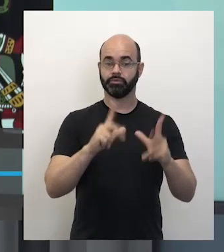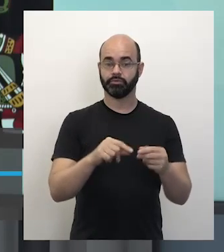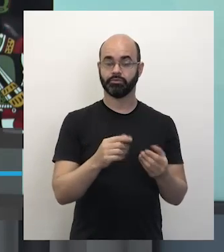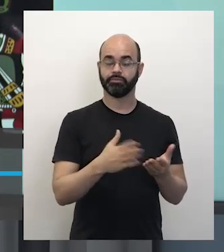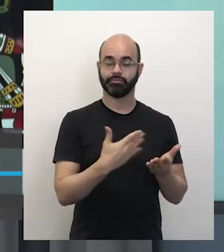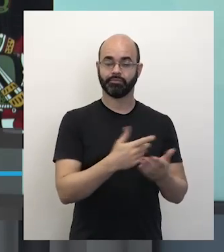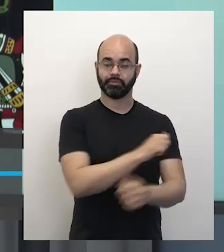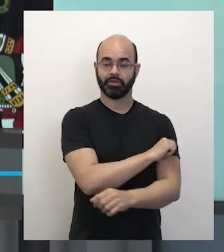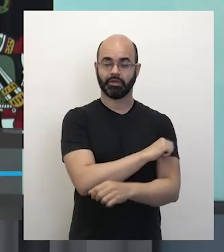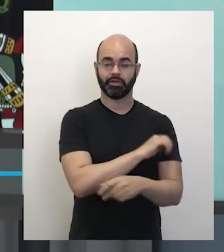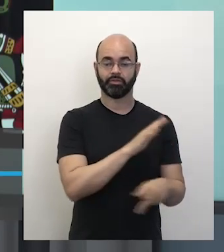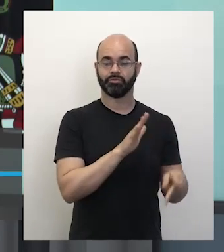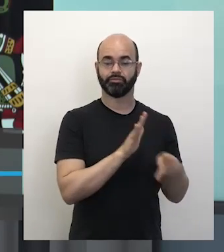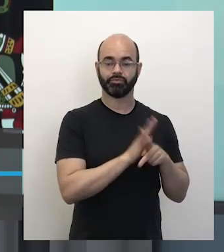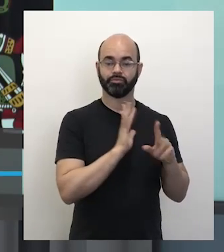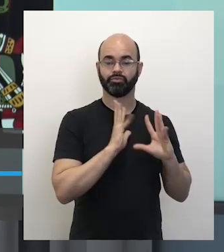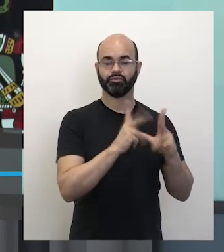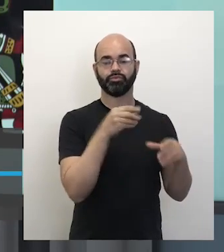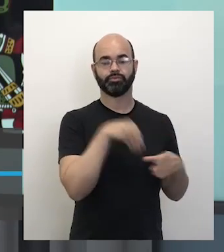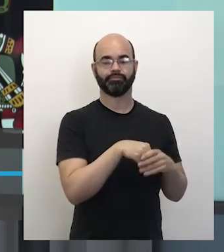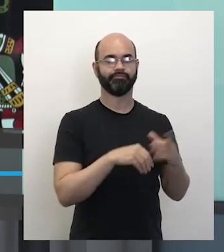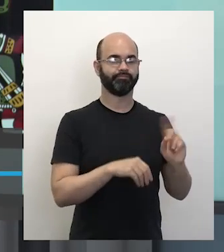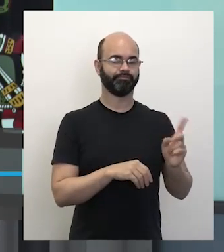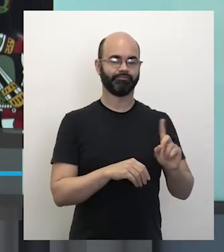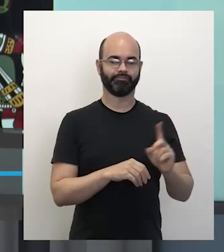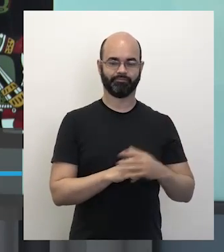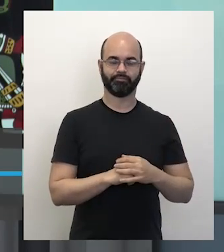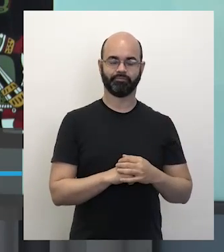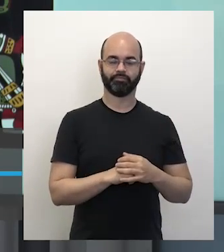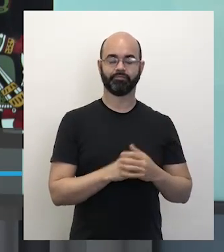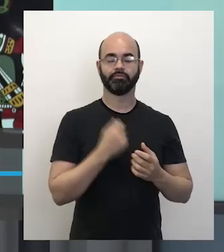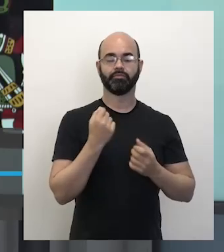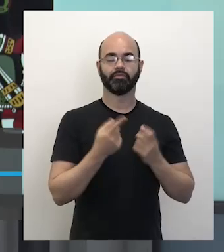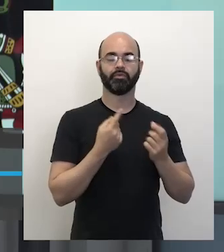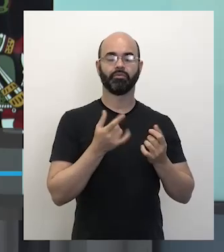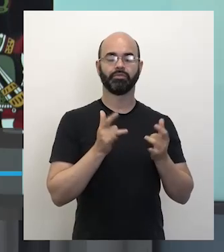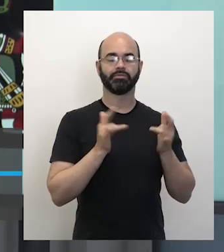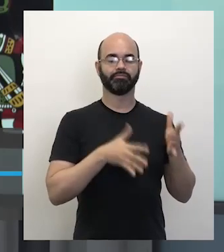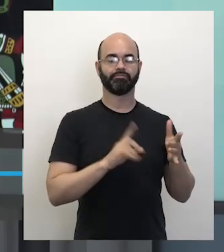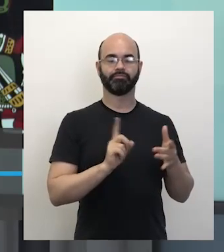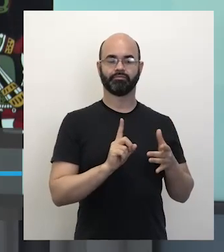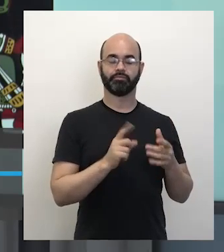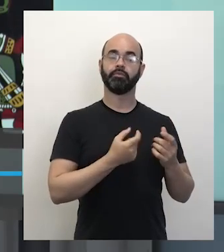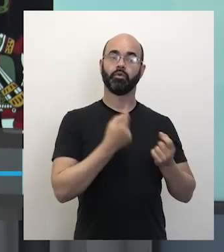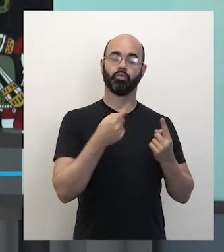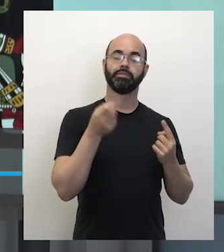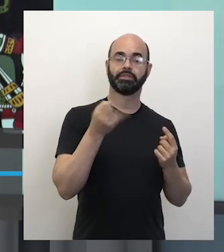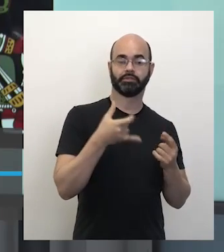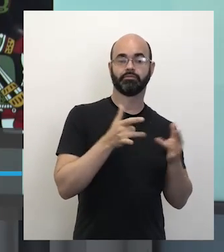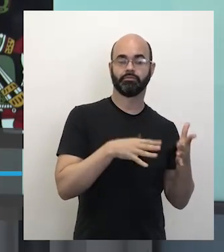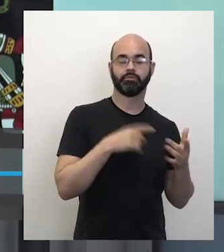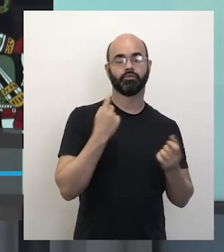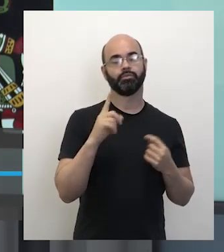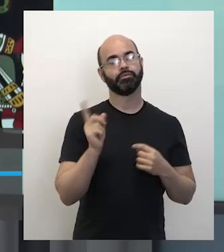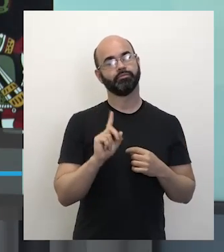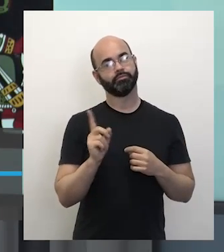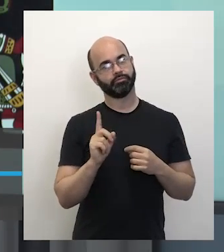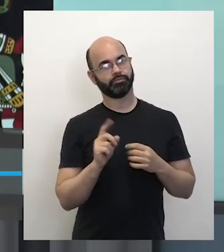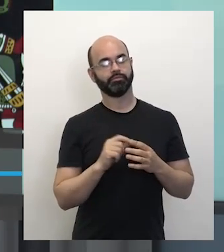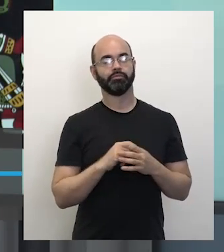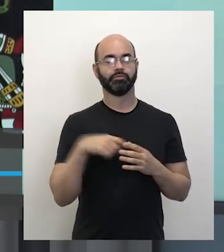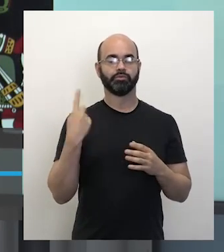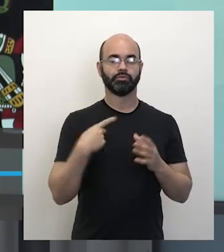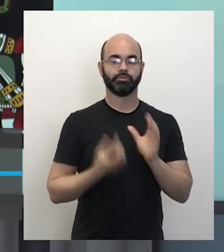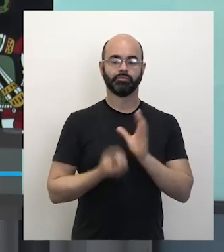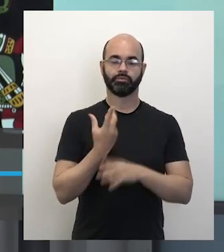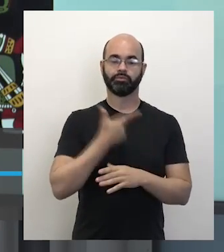aluno. E como você deve já ter visto o caderno do aluno, algumas atividades não estão lá. Algumas sim, outras não, está bem? Então nós somos uma outra fonte aí que